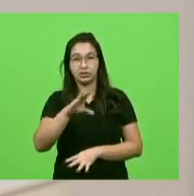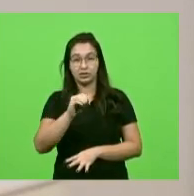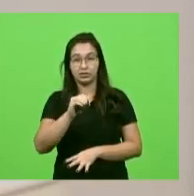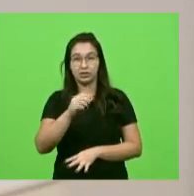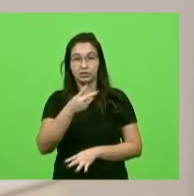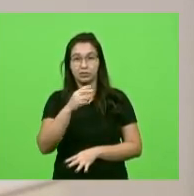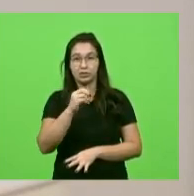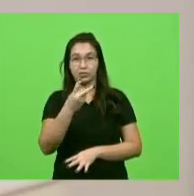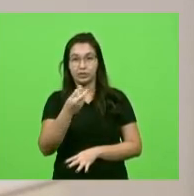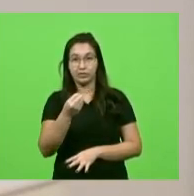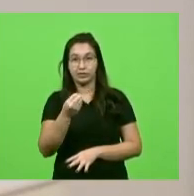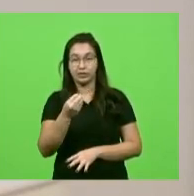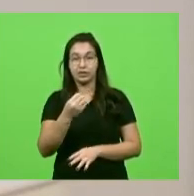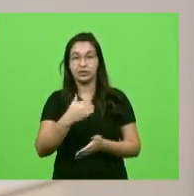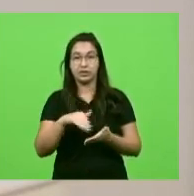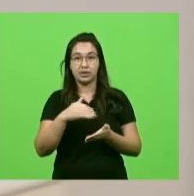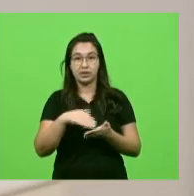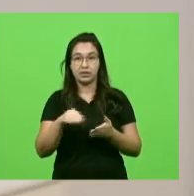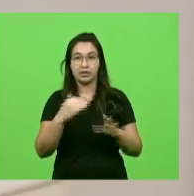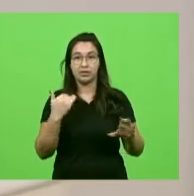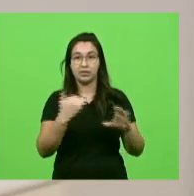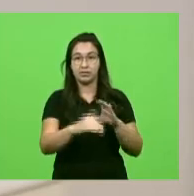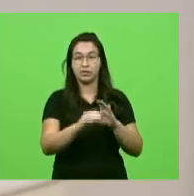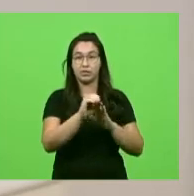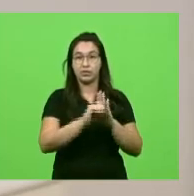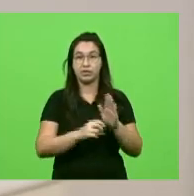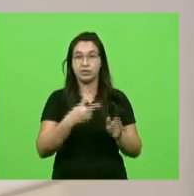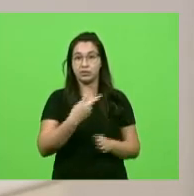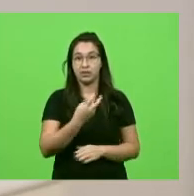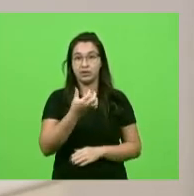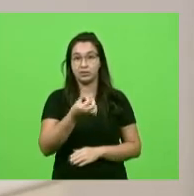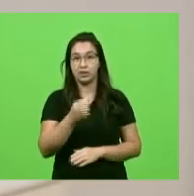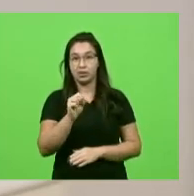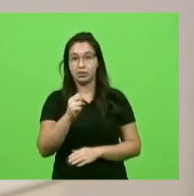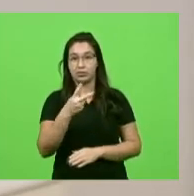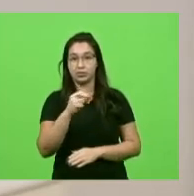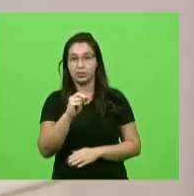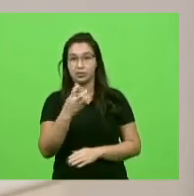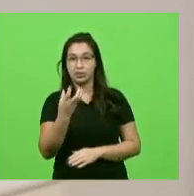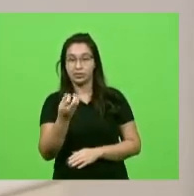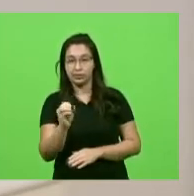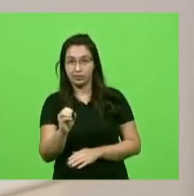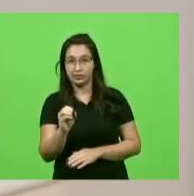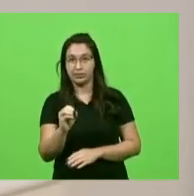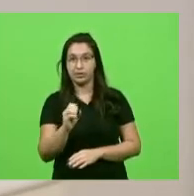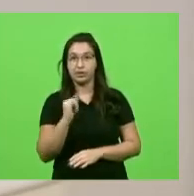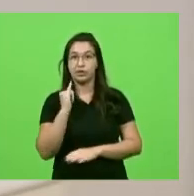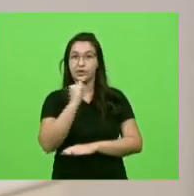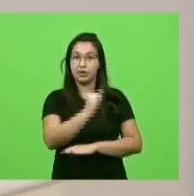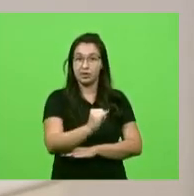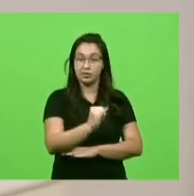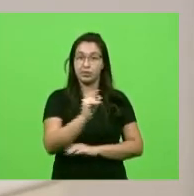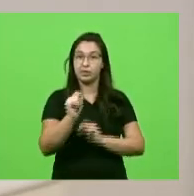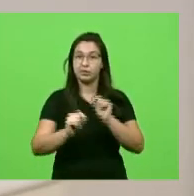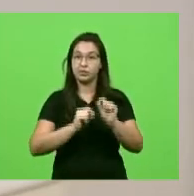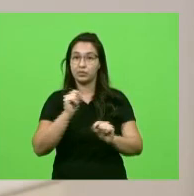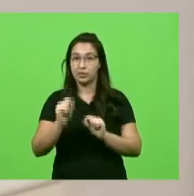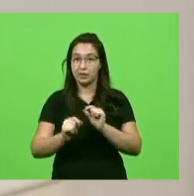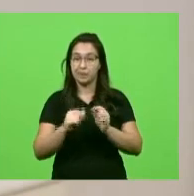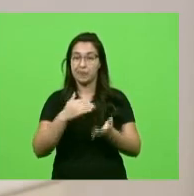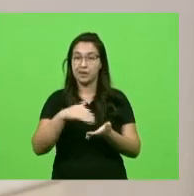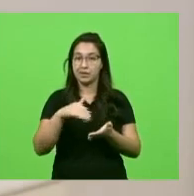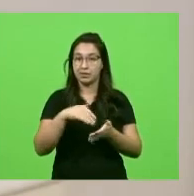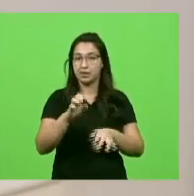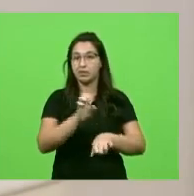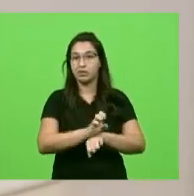encaminhou o ofício 368/2020 ao Controlador-Geral do Estado, informando que, abre aspas, a Secretaria do Estado